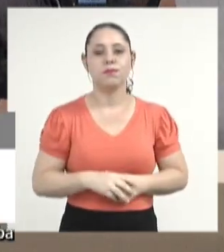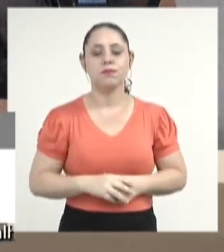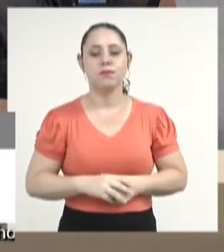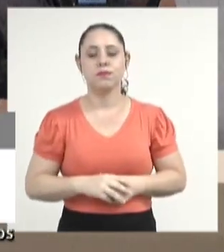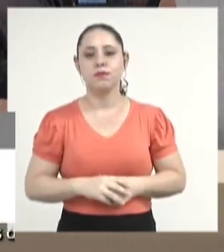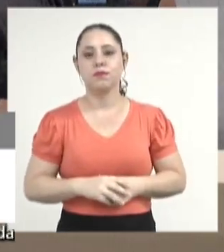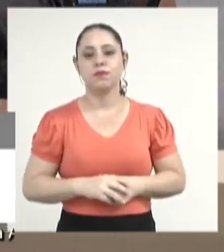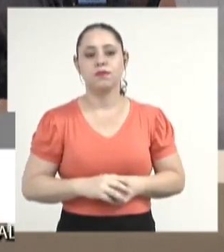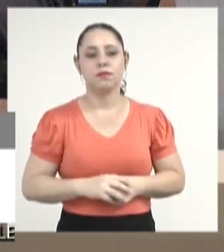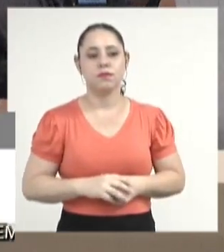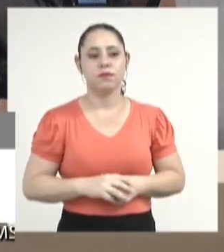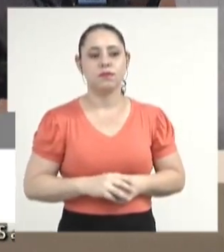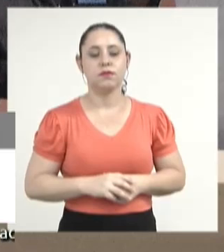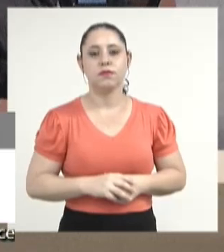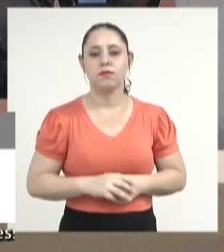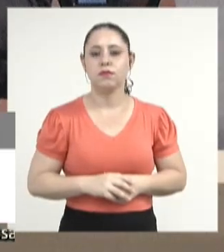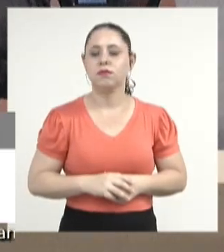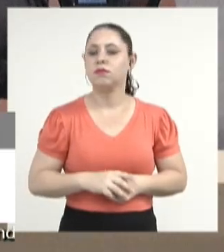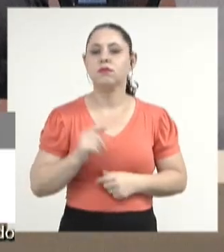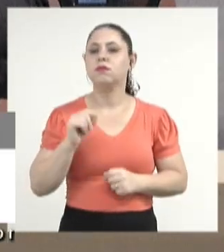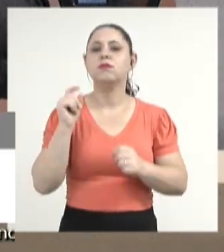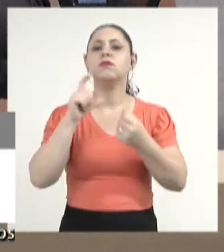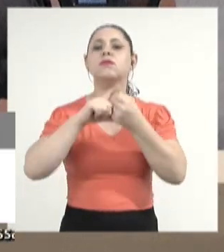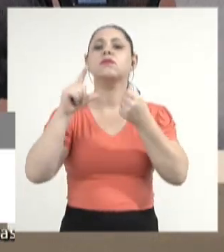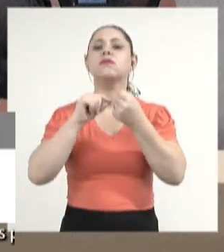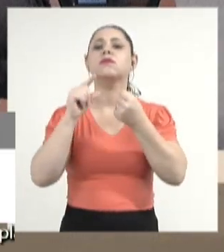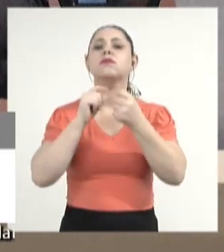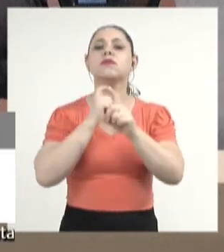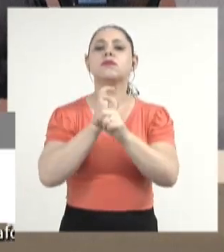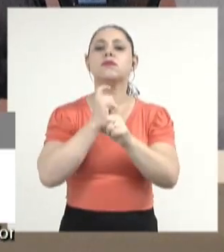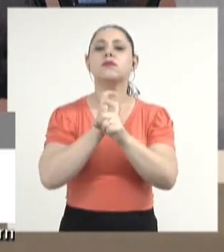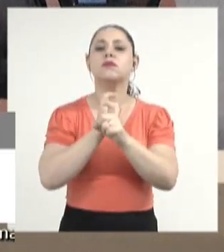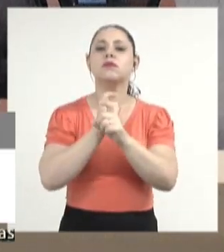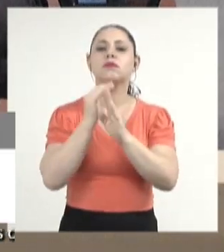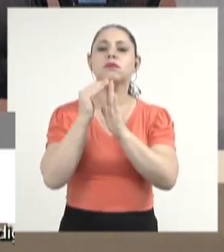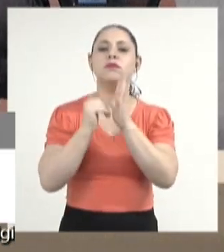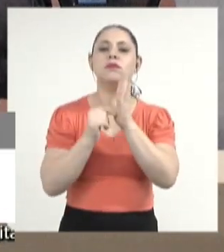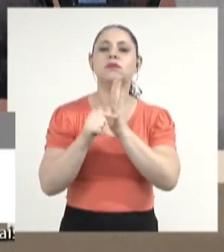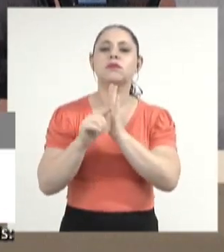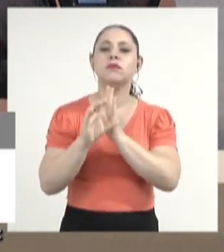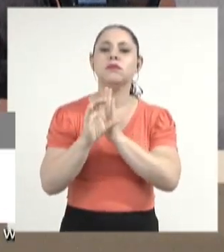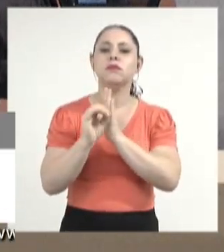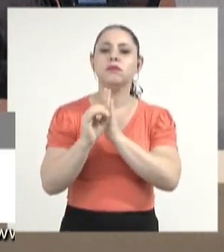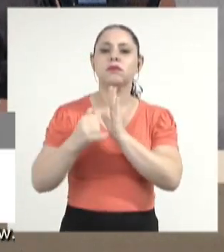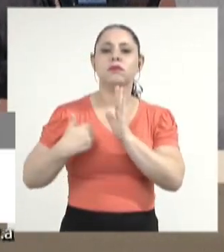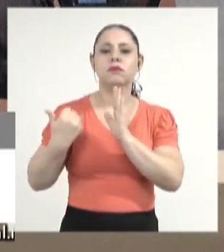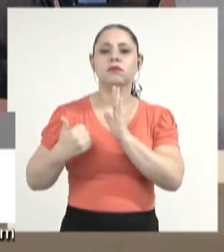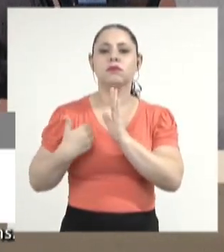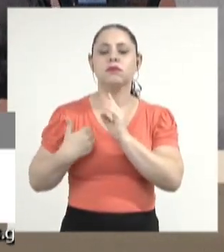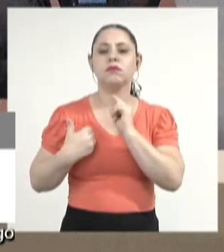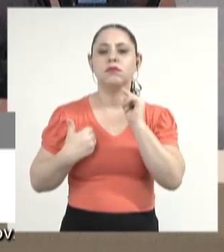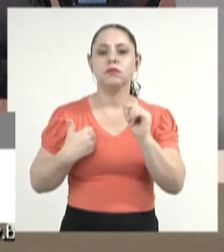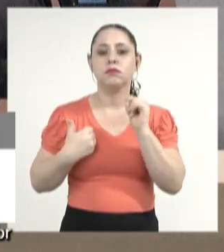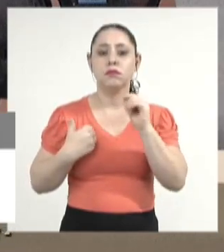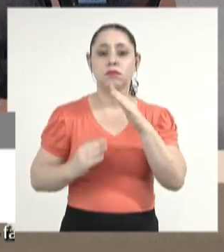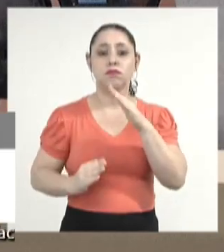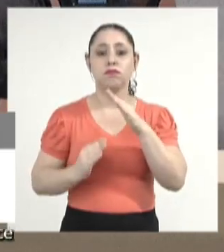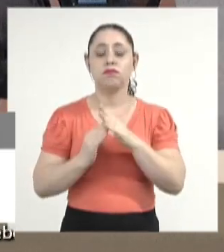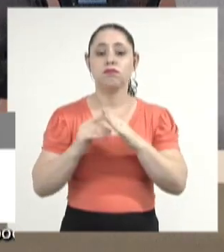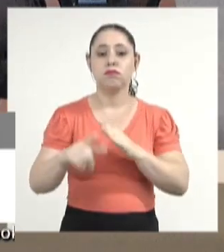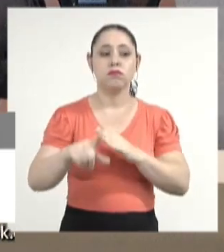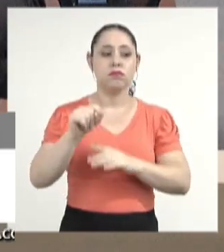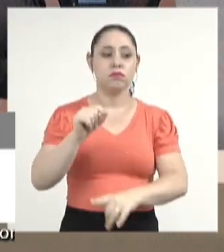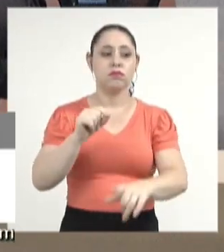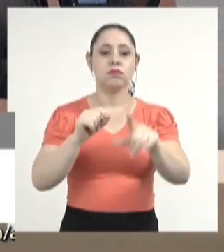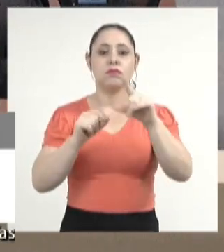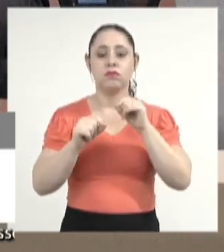A nova previsão contida neste inciso elevou para menos de 70 anos de idade máxima a escolha